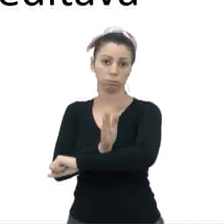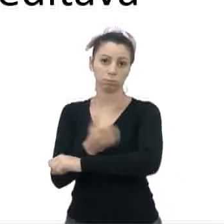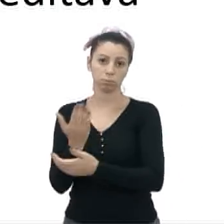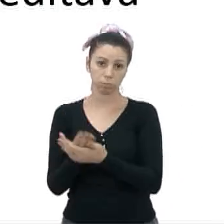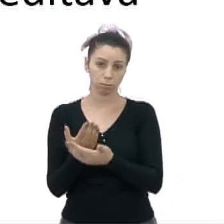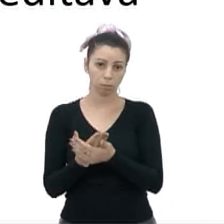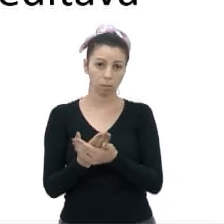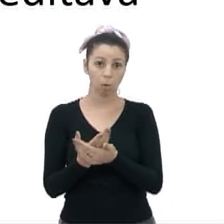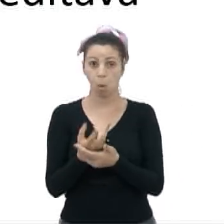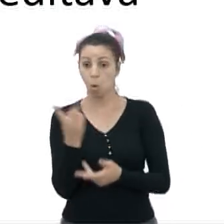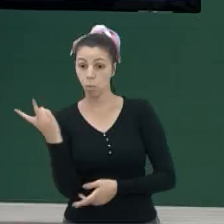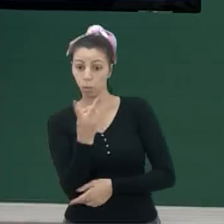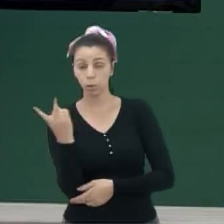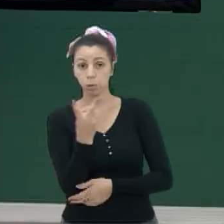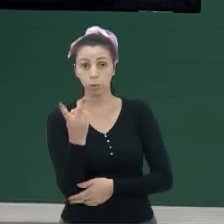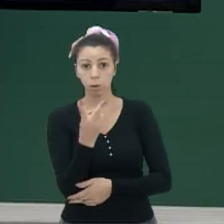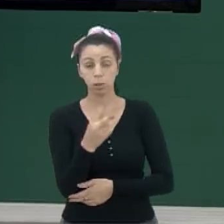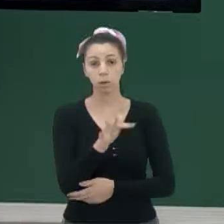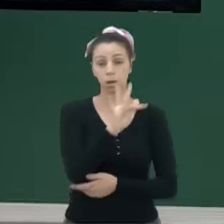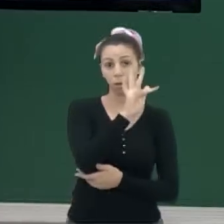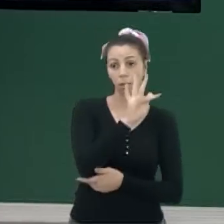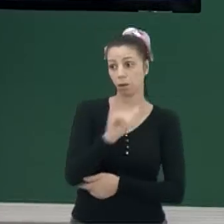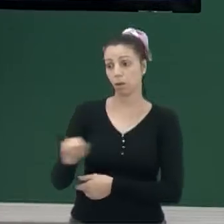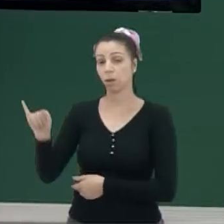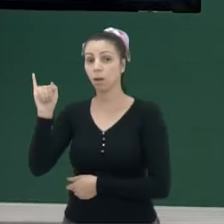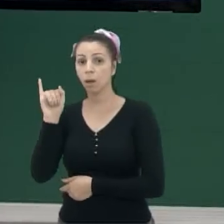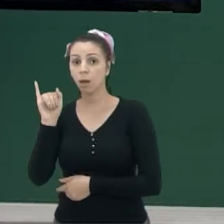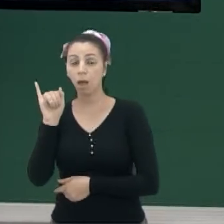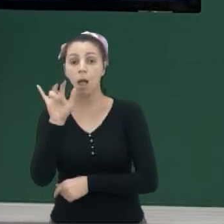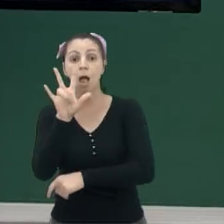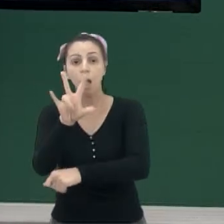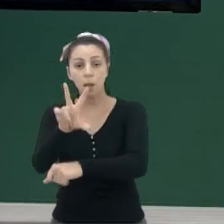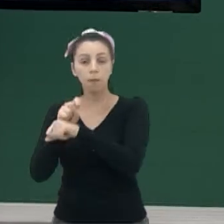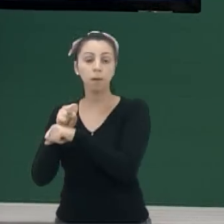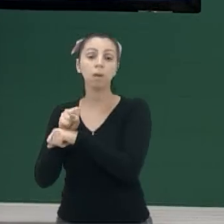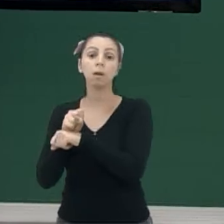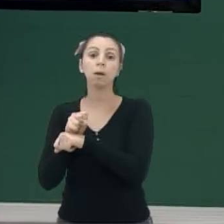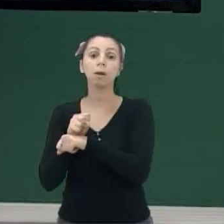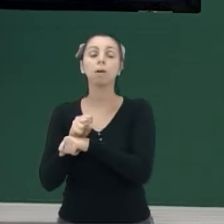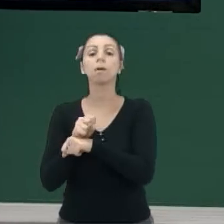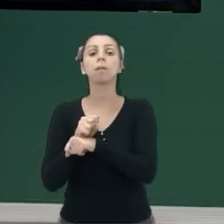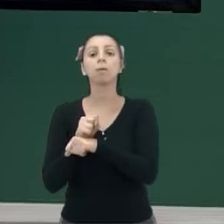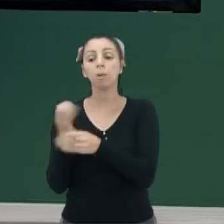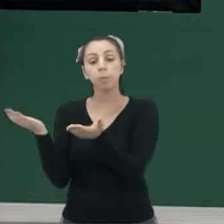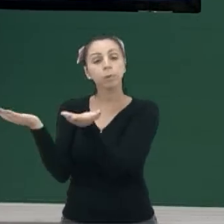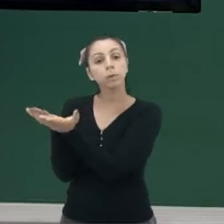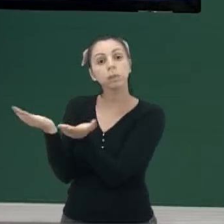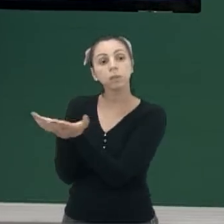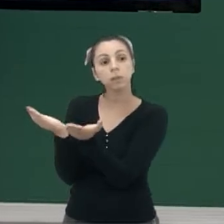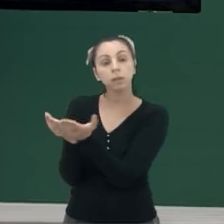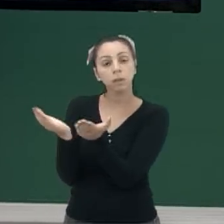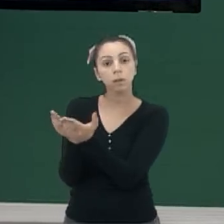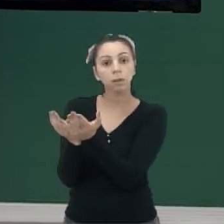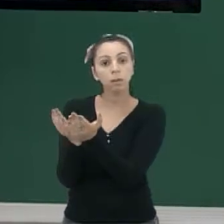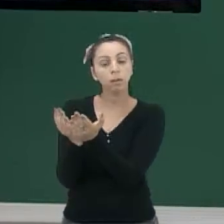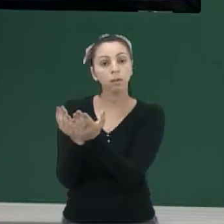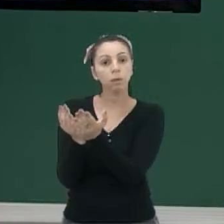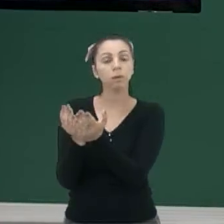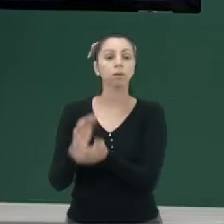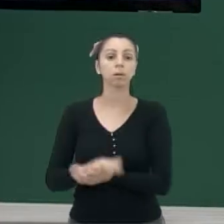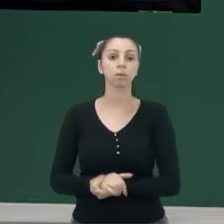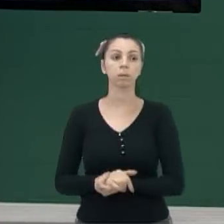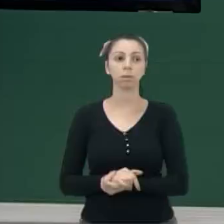quem fazem definitivamente a conquista da Península Ibérica para os cristãos. Tá? Eles pegam o último trecho,